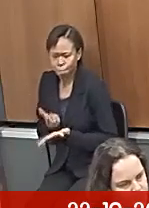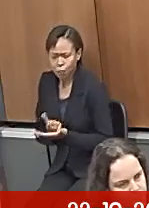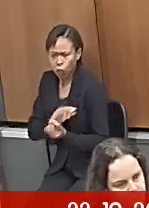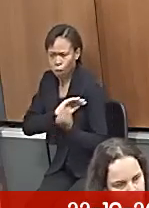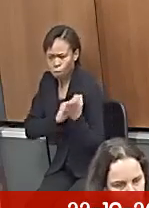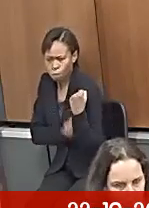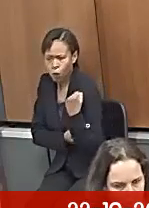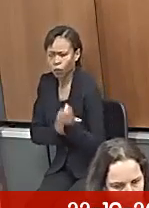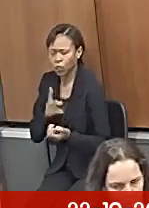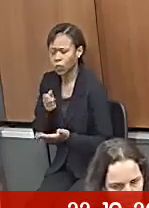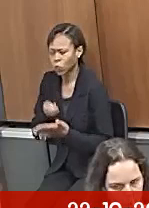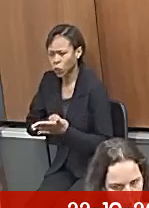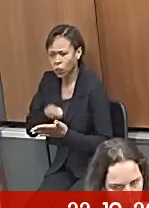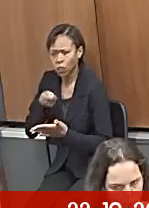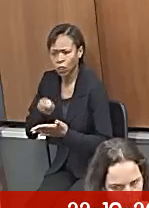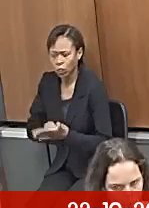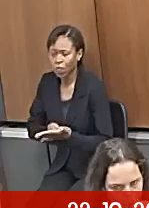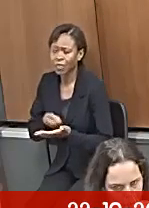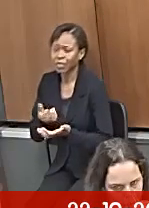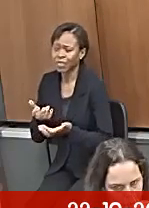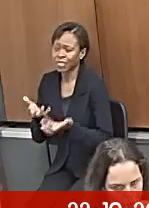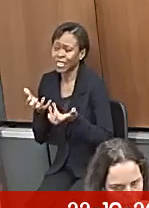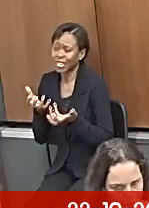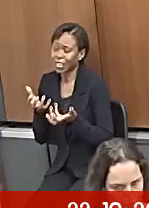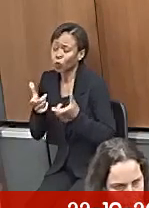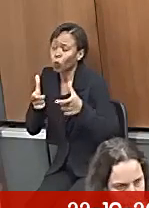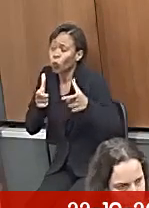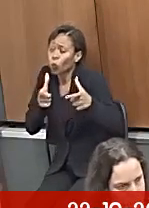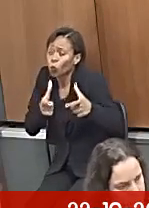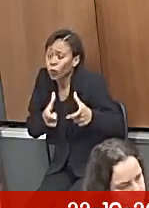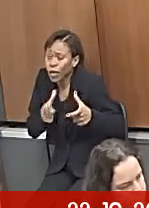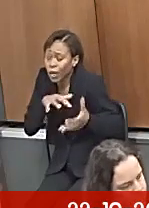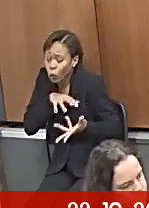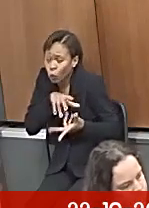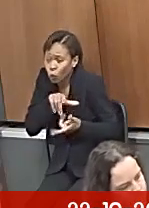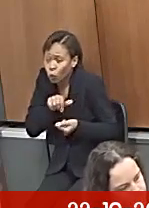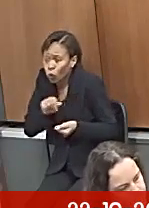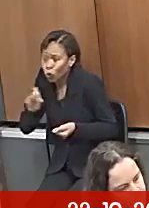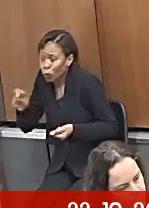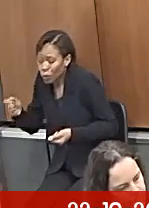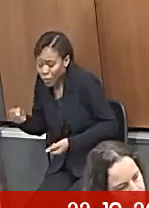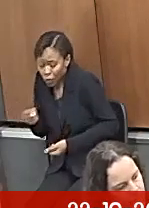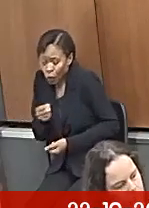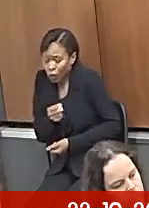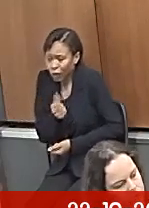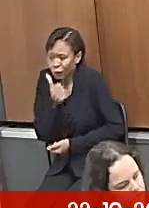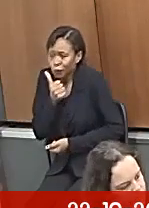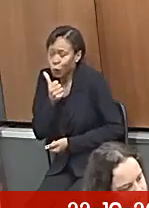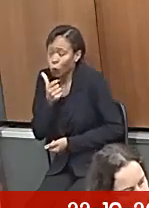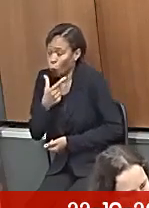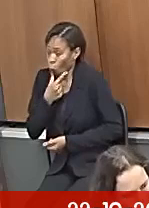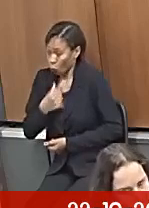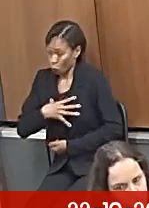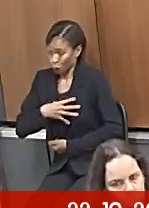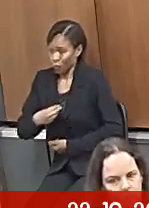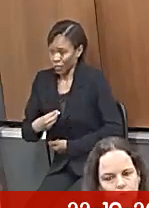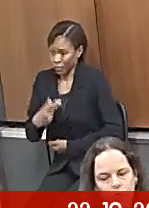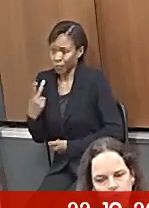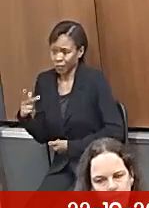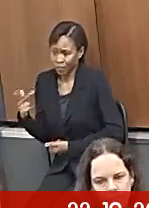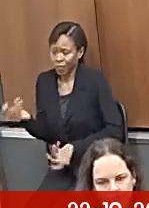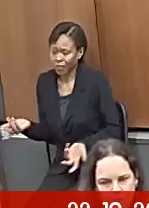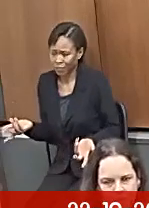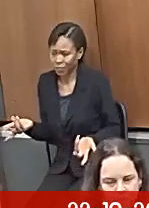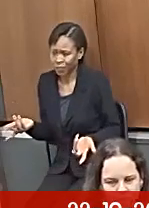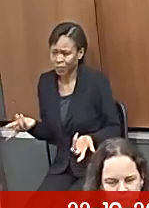forças que tem por um lugar nesse mundo para o filho dela. É muito difícil a gente chegar numa